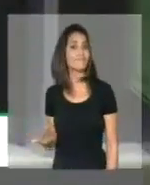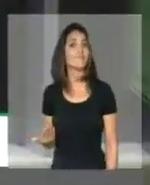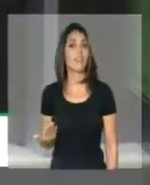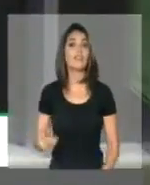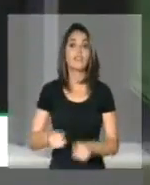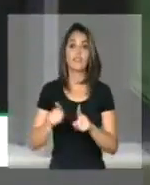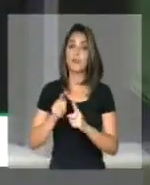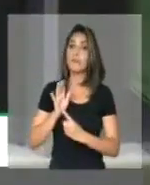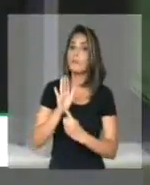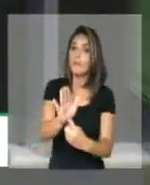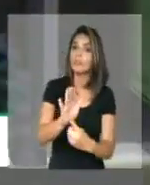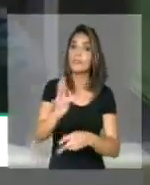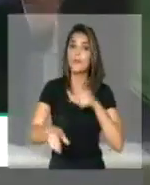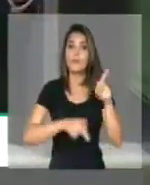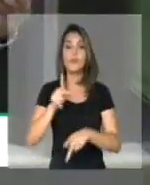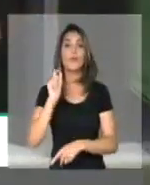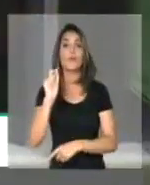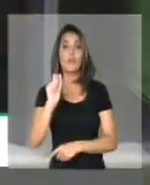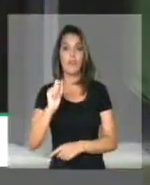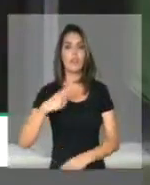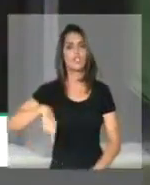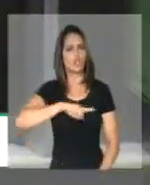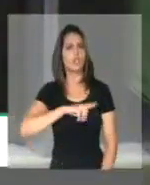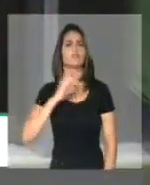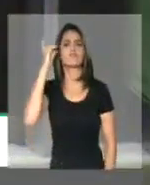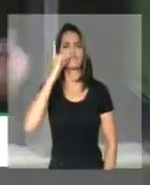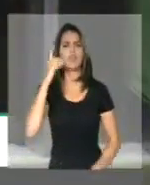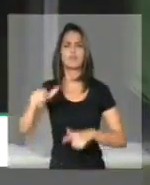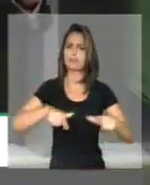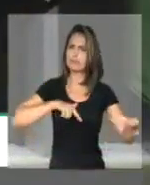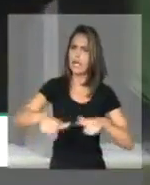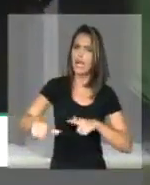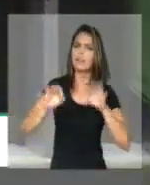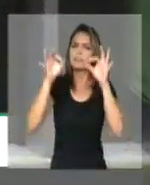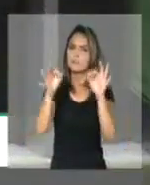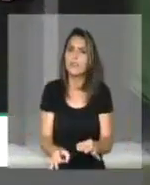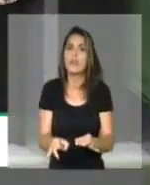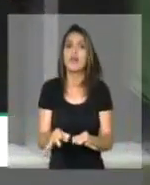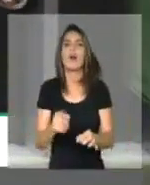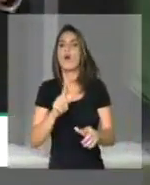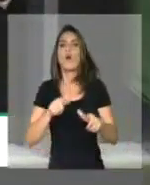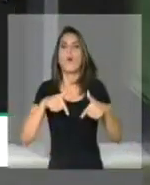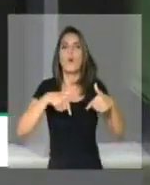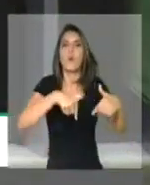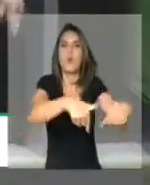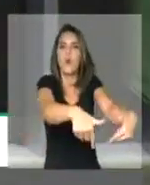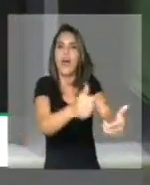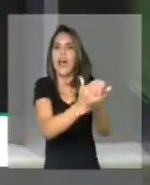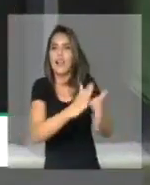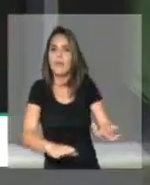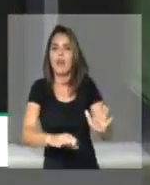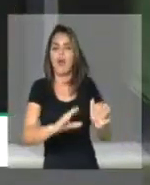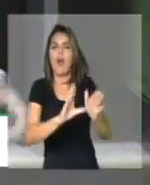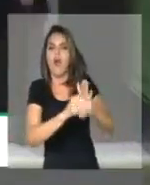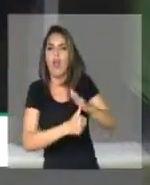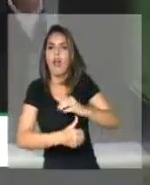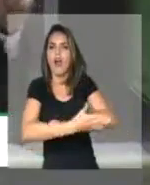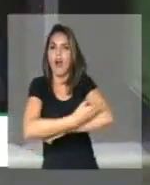pudéssemos mostrar para o país que a Câmara está trabalhando, não apenas para combater a corrupção depois que ela já